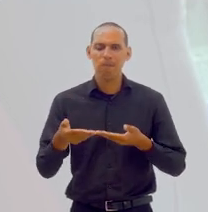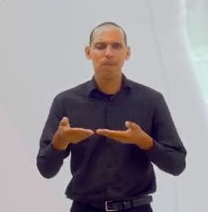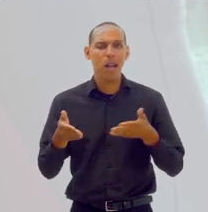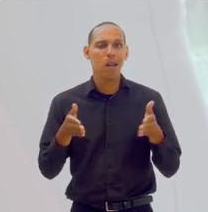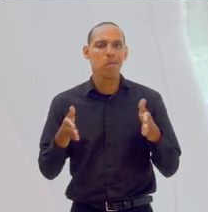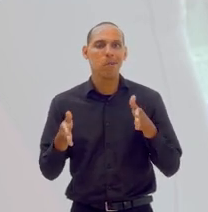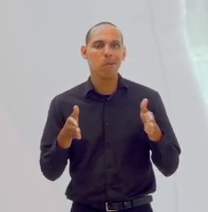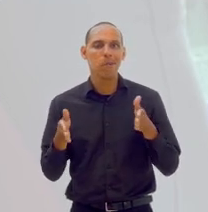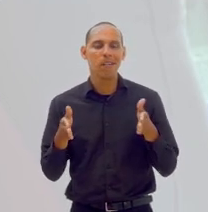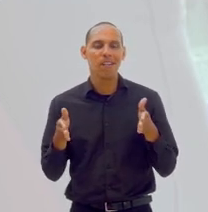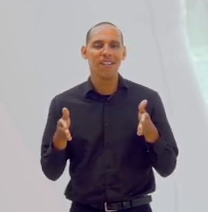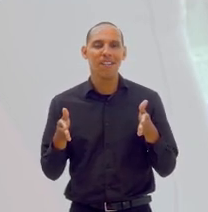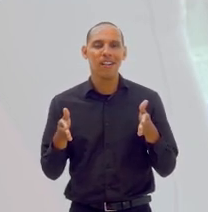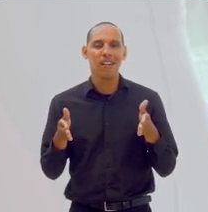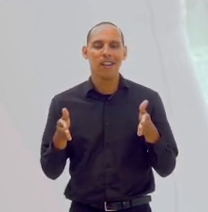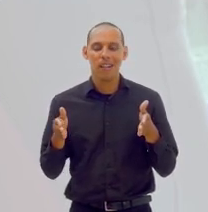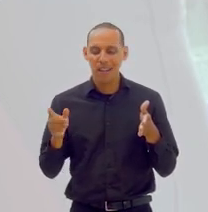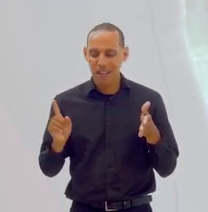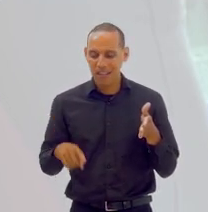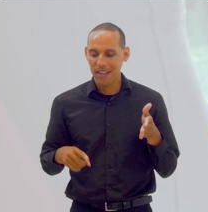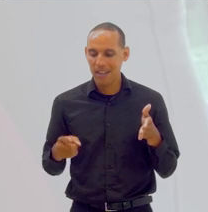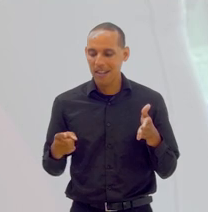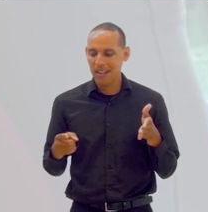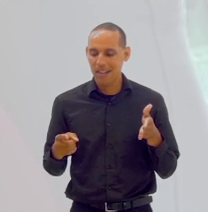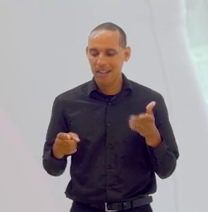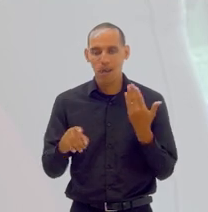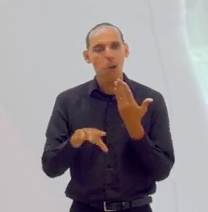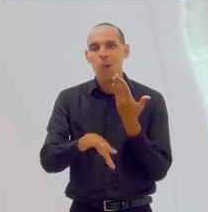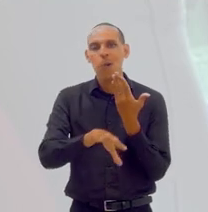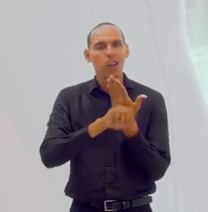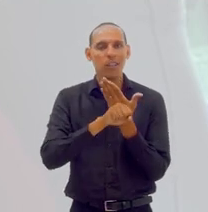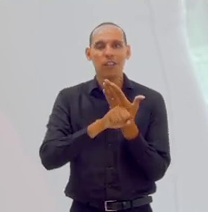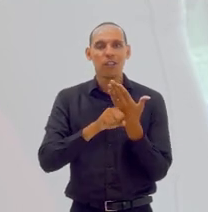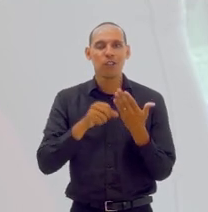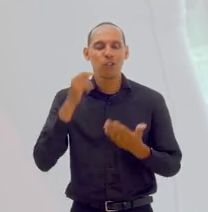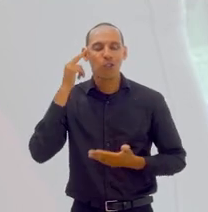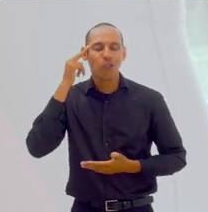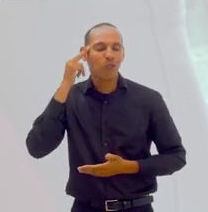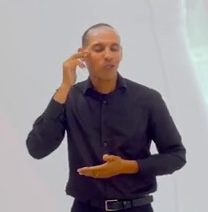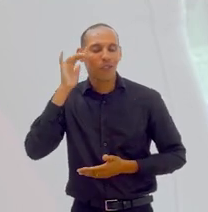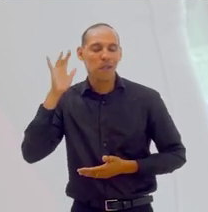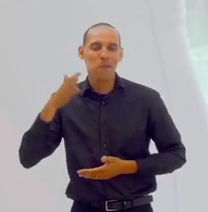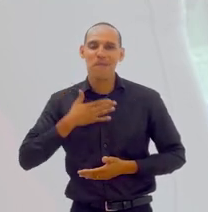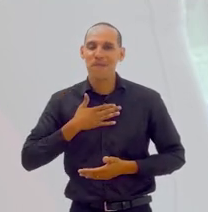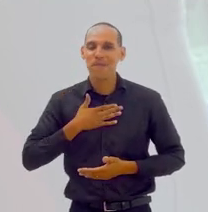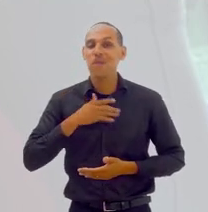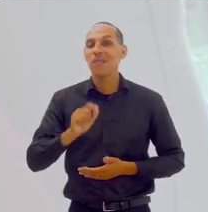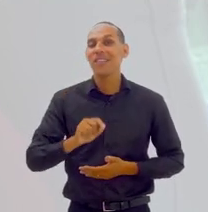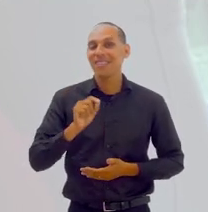naquele momento estava sendo concretizado um sonho antigo meu, o de